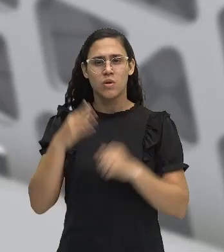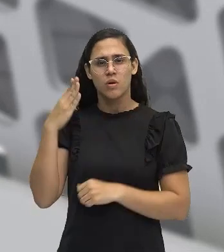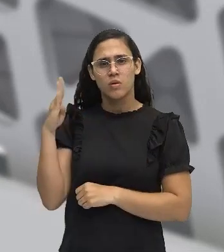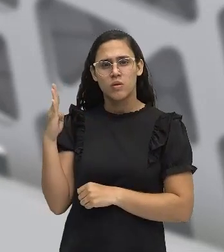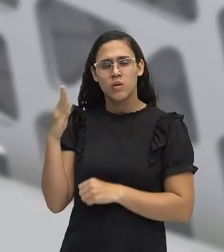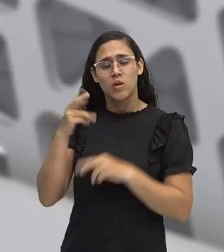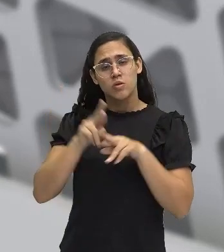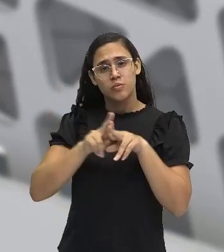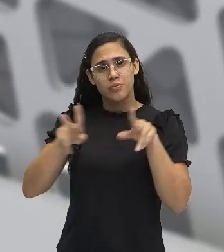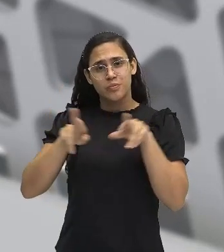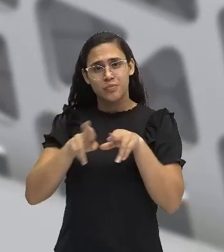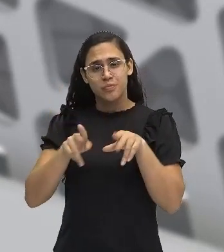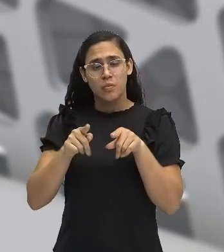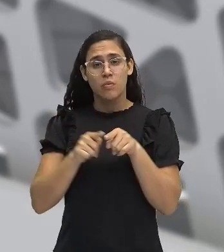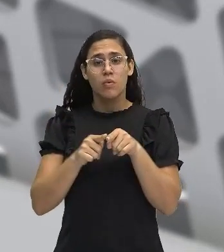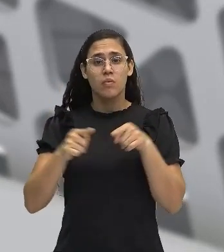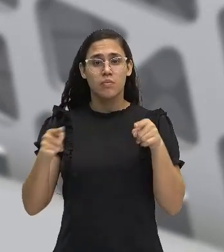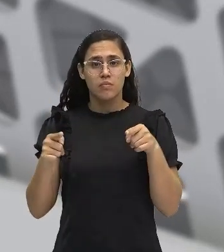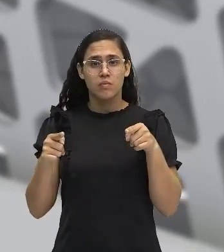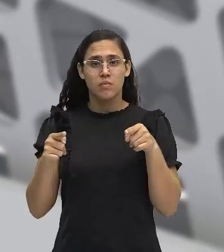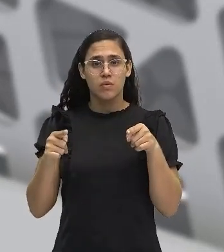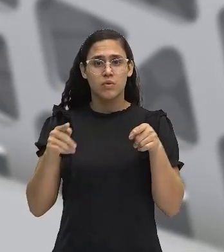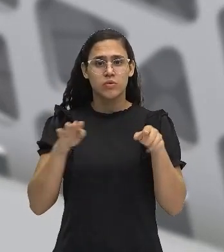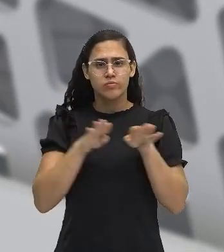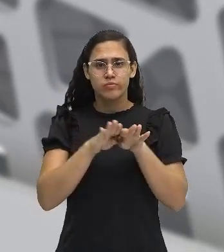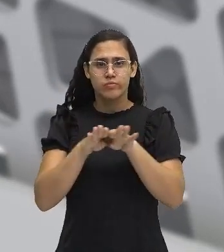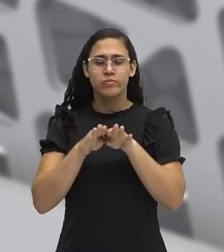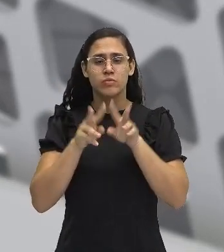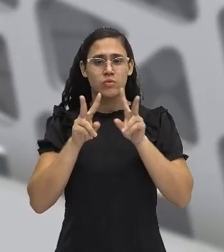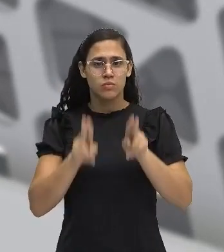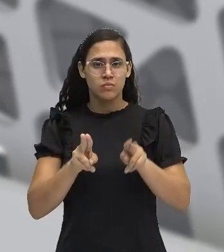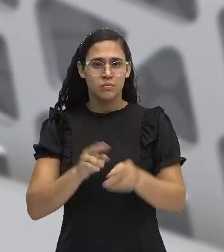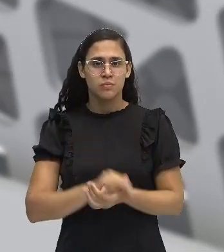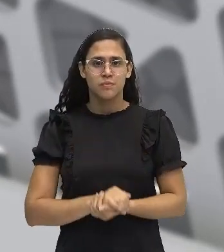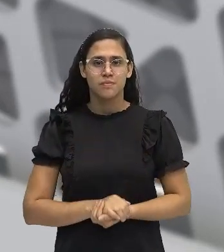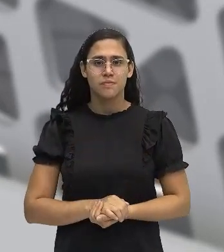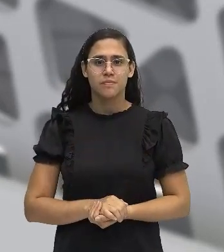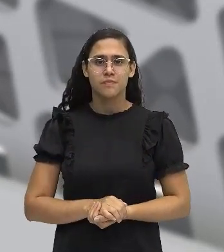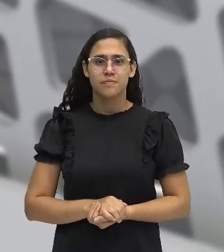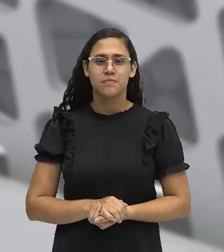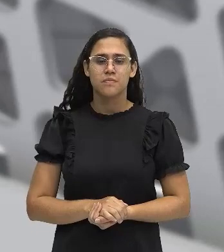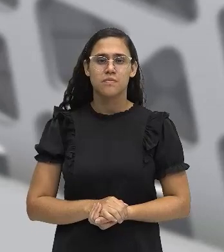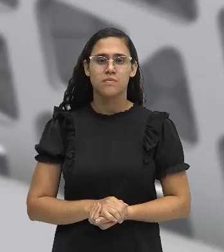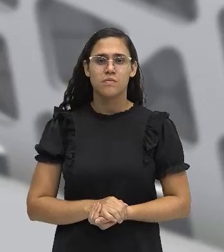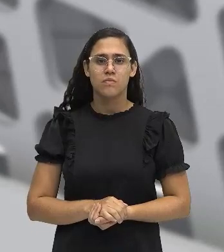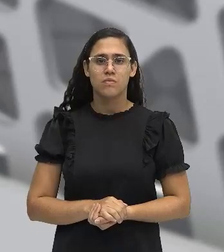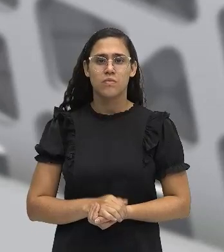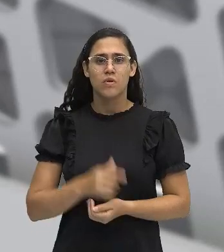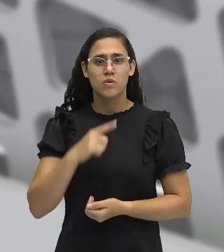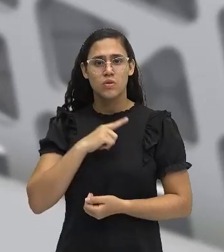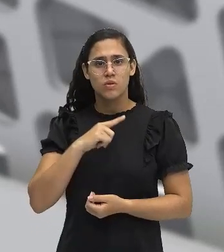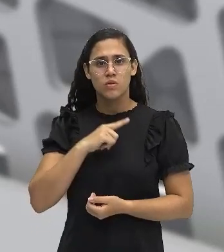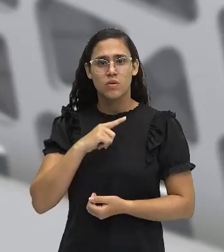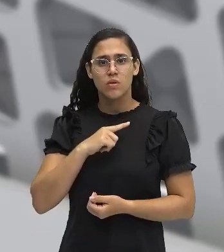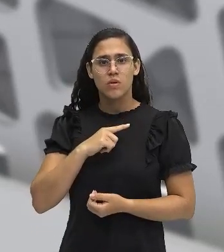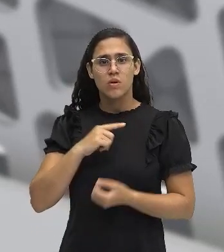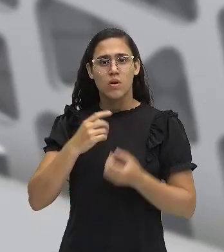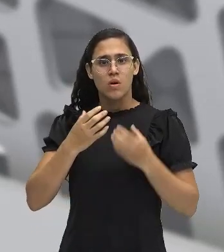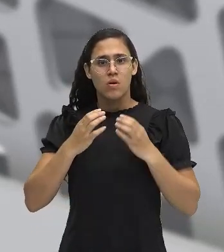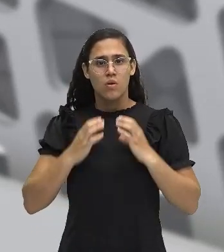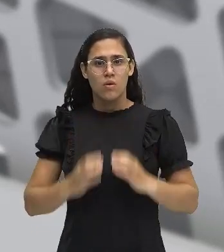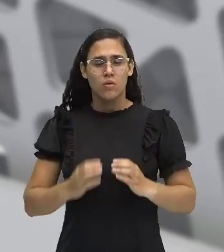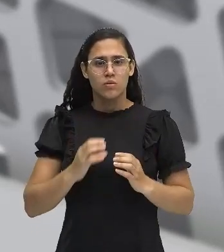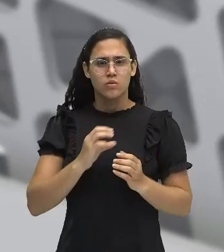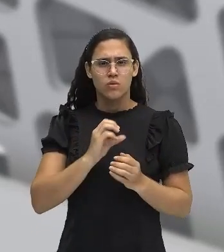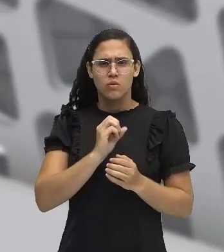também diferente, mas funciona basicamente do mesmo jeito, né? Então a gente tem nisso órgãos homólogos e órgãos análogos,